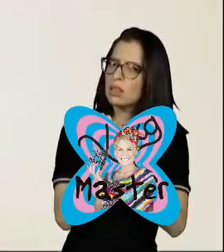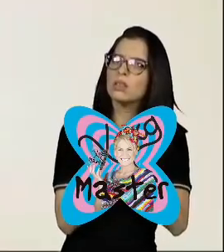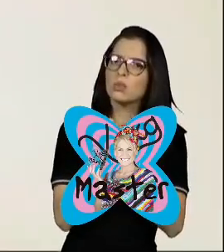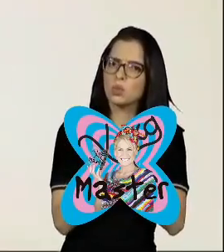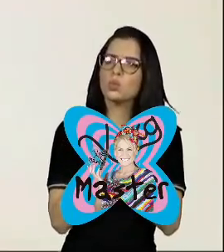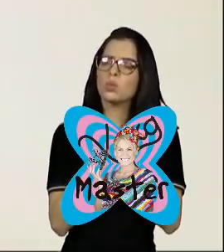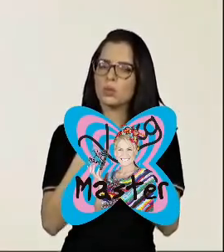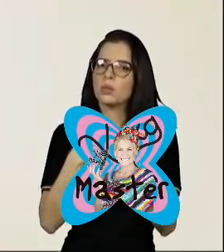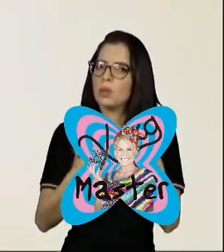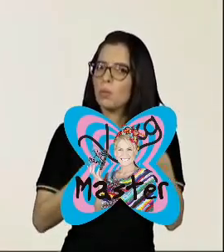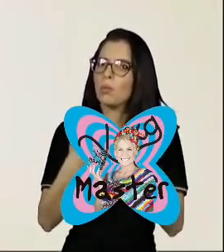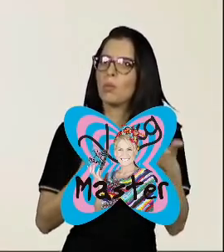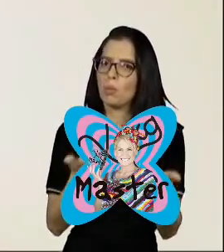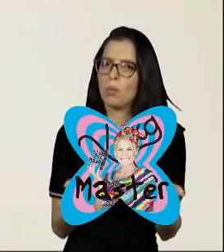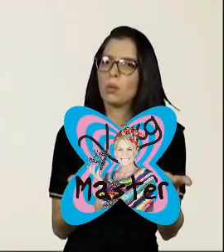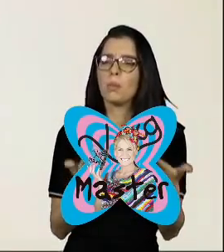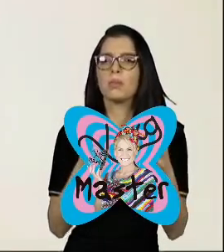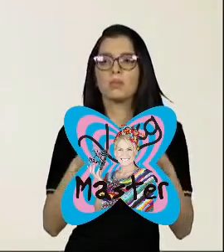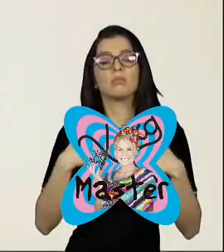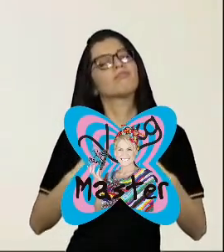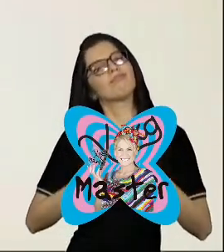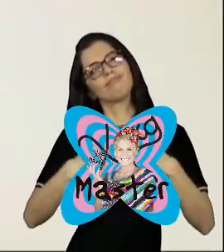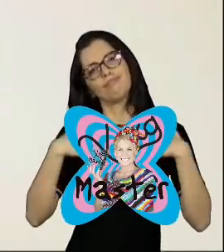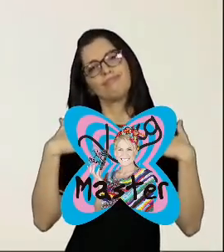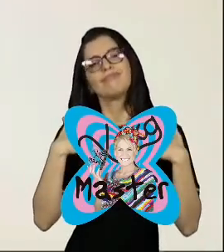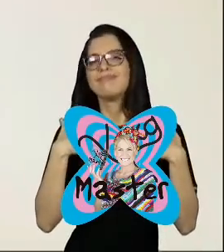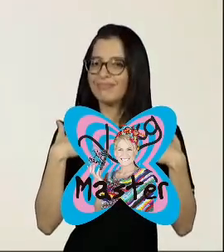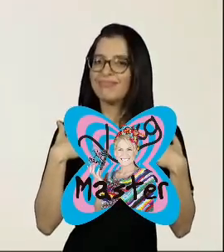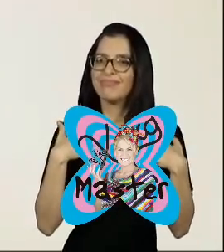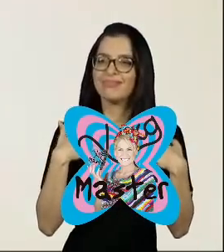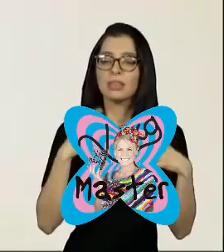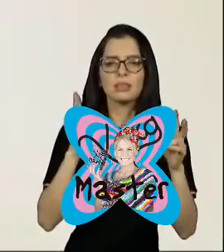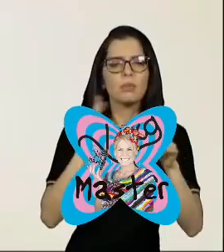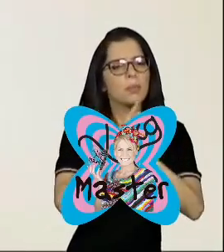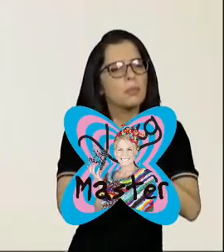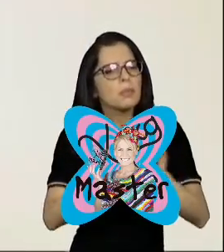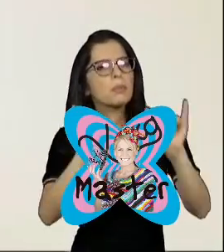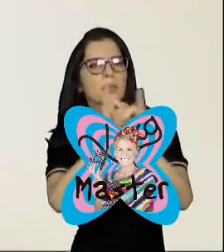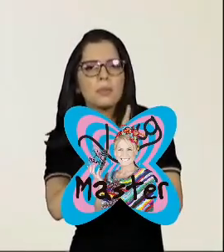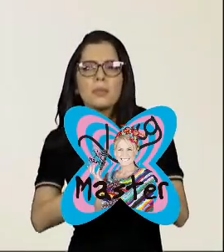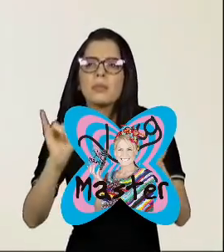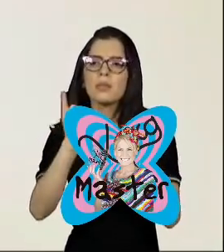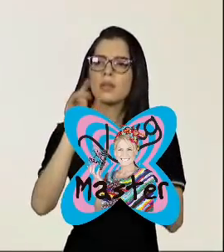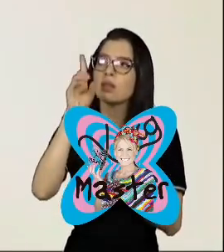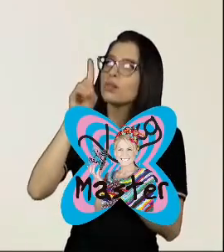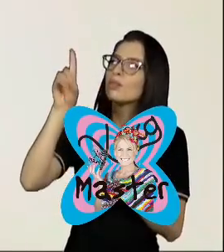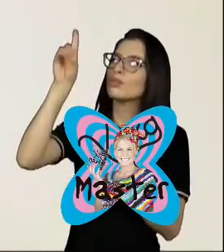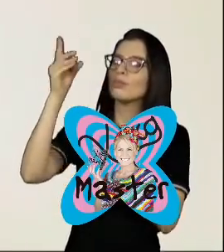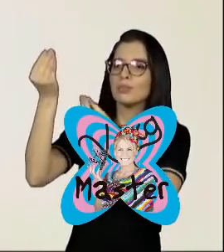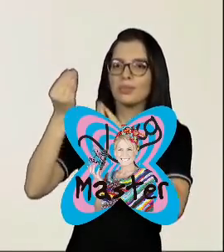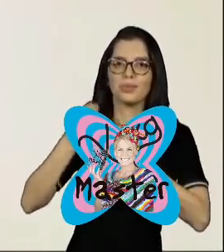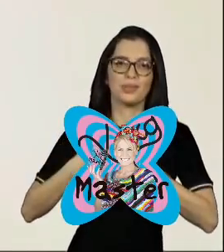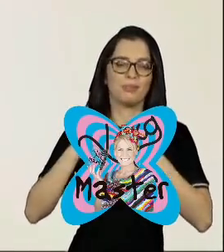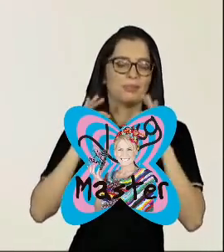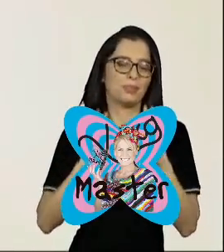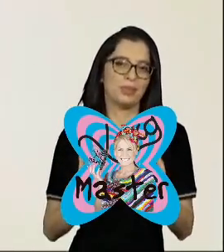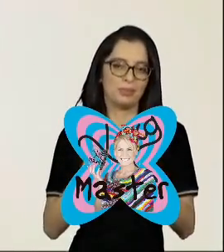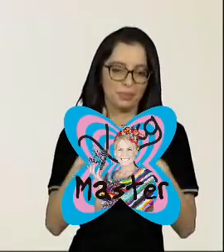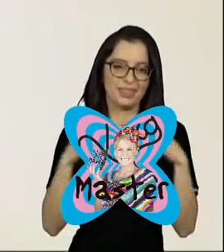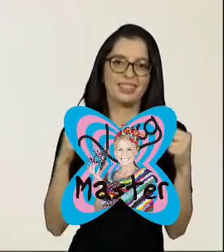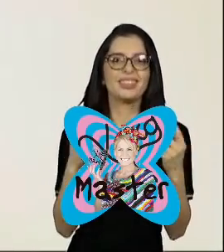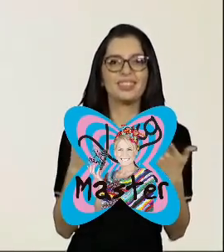para mim mais com privilégio eu sempre falo isso é repito é um presente de Deus eu fazer parte da vida